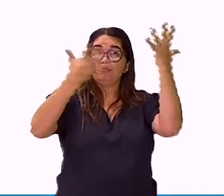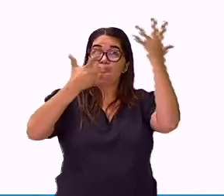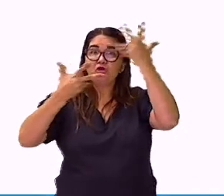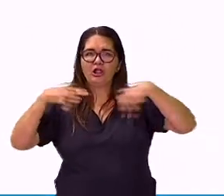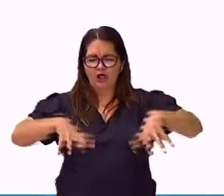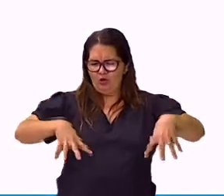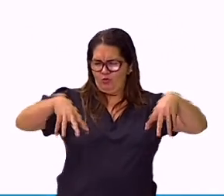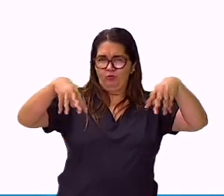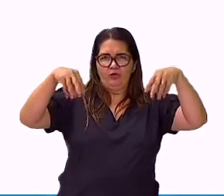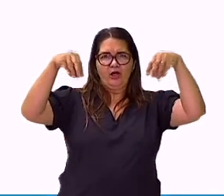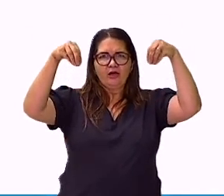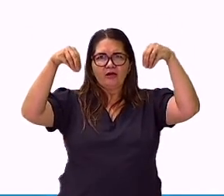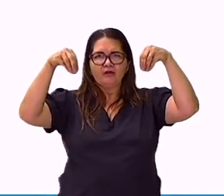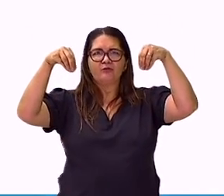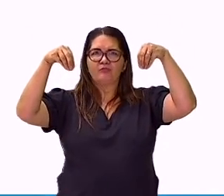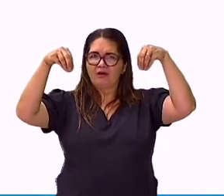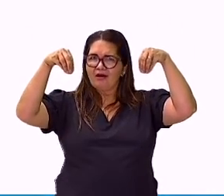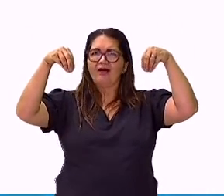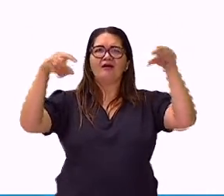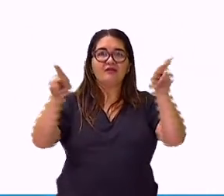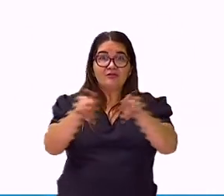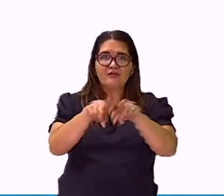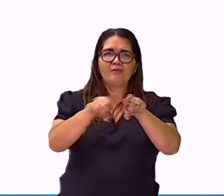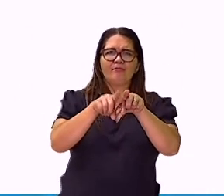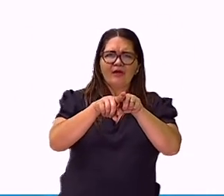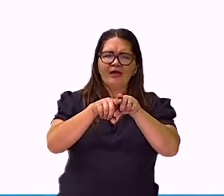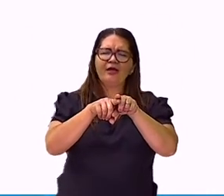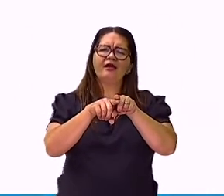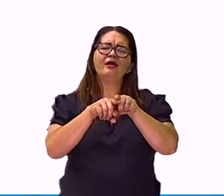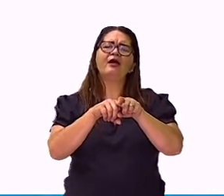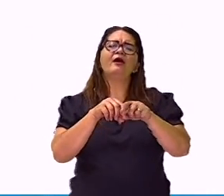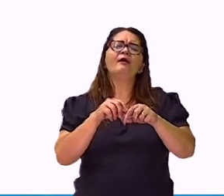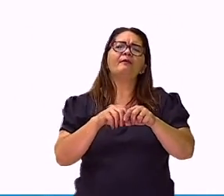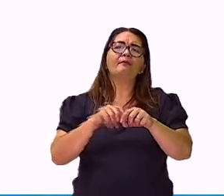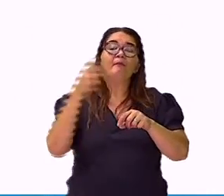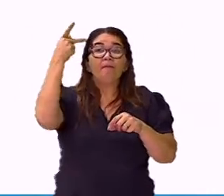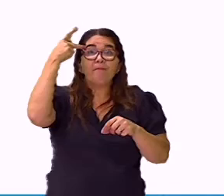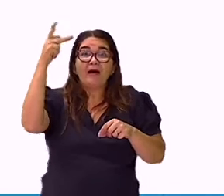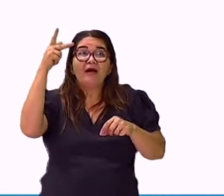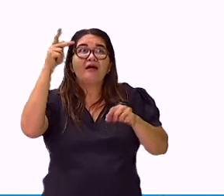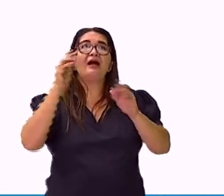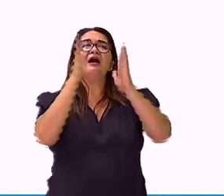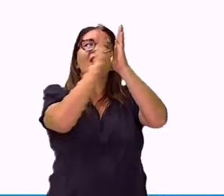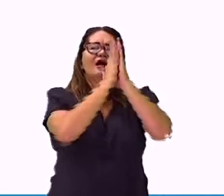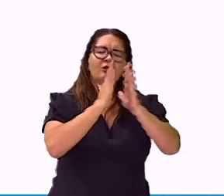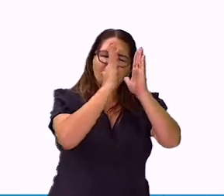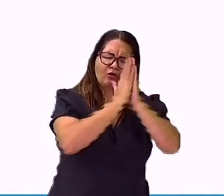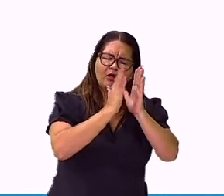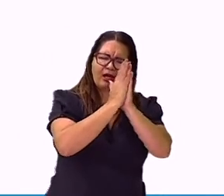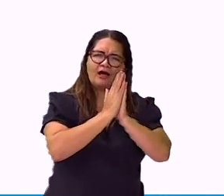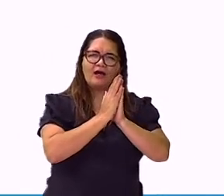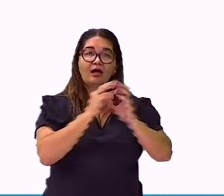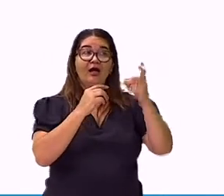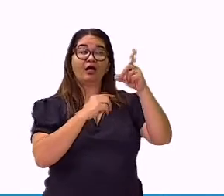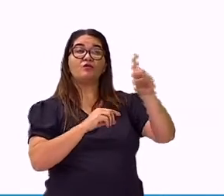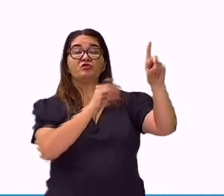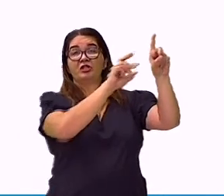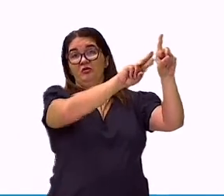também para a adoração dos deuses, dos templos. Então, uma construção